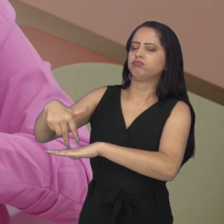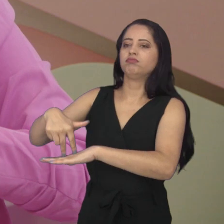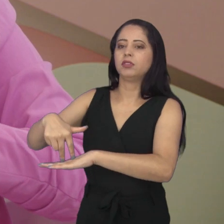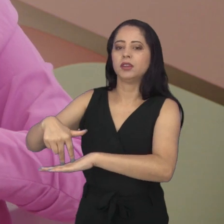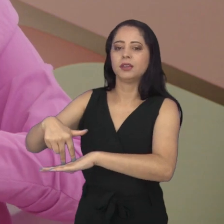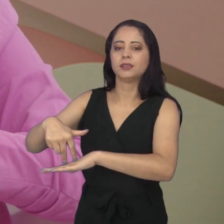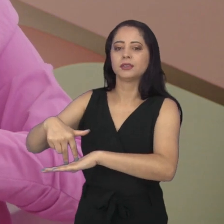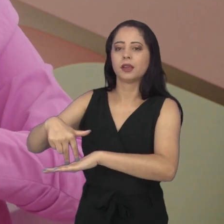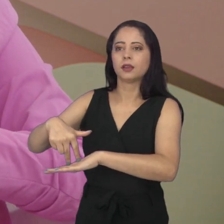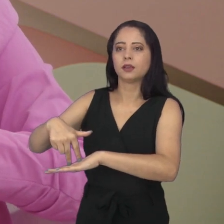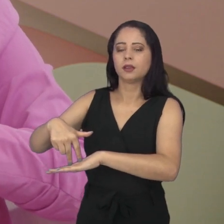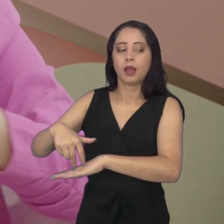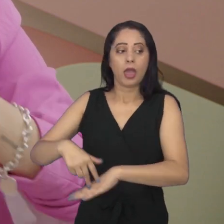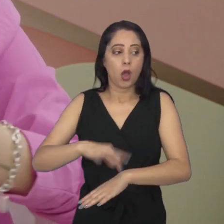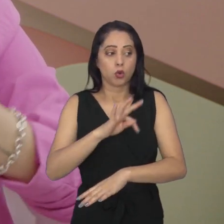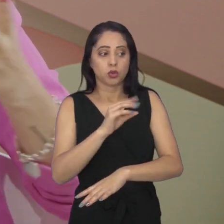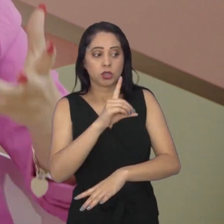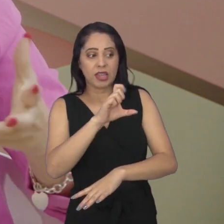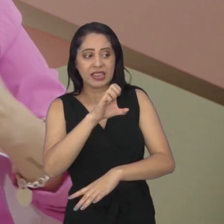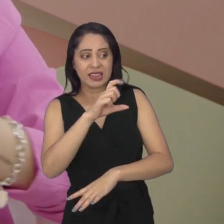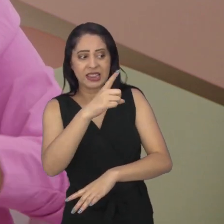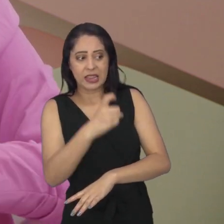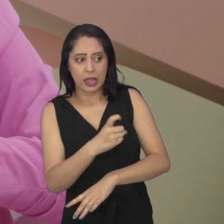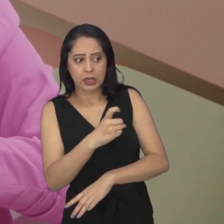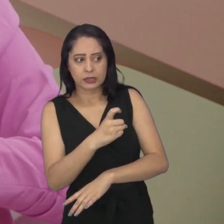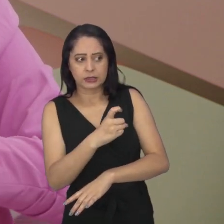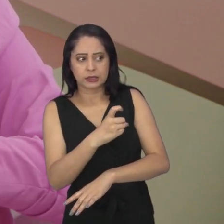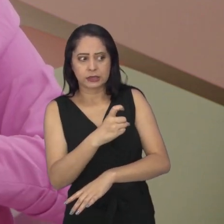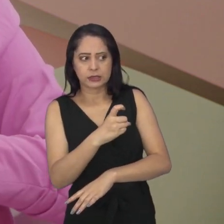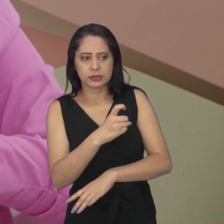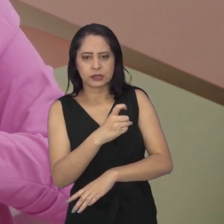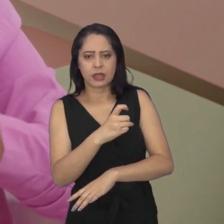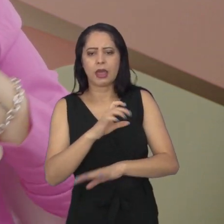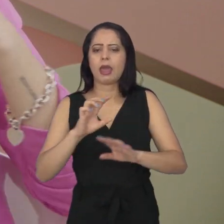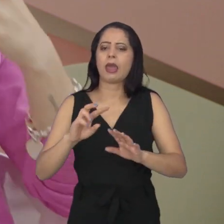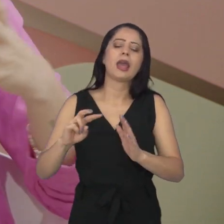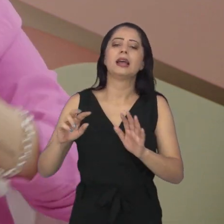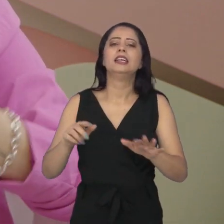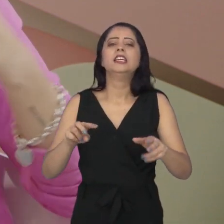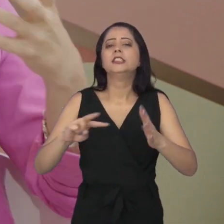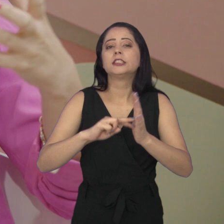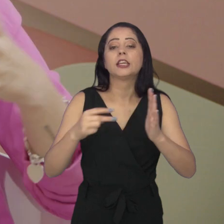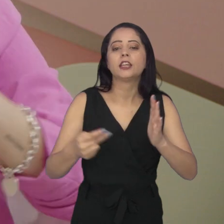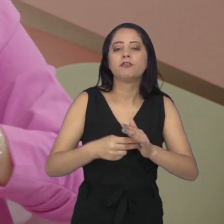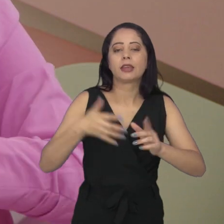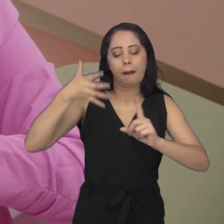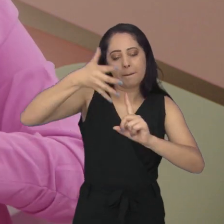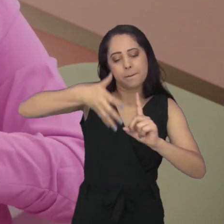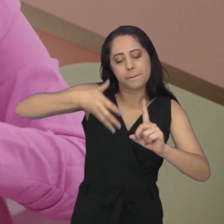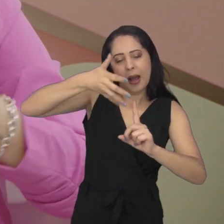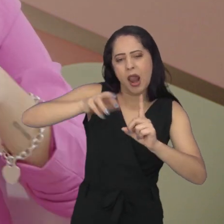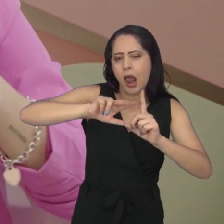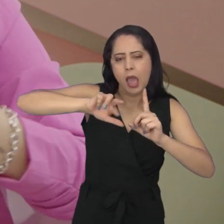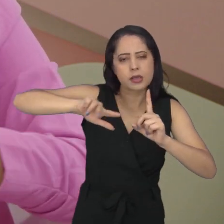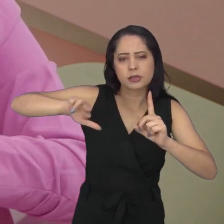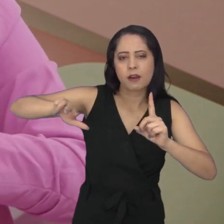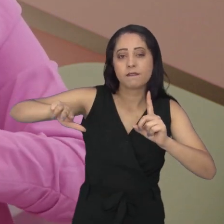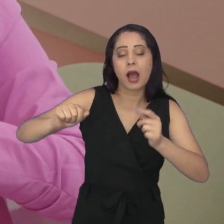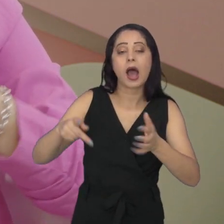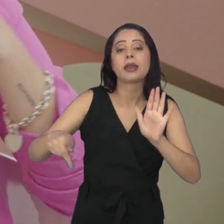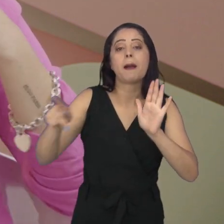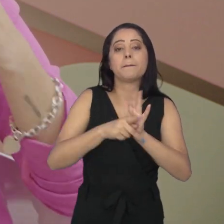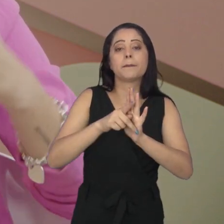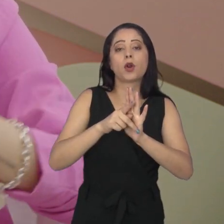Mari, é um TEDx, né? TED, para quem não conhece, aí é um movimento de palestras internacional com